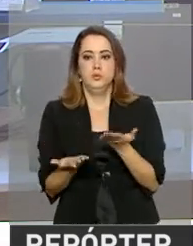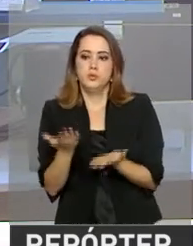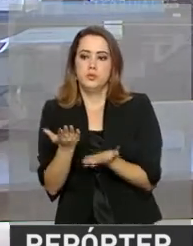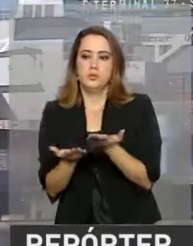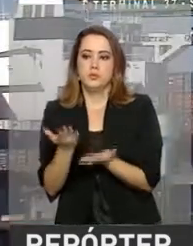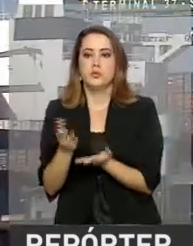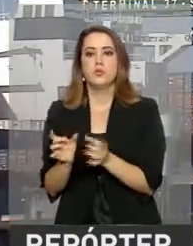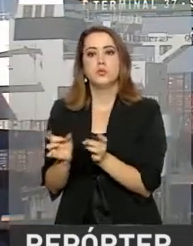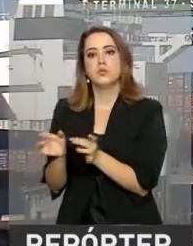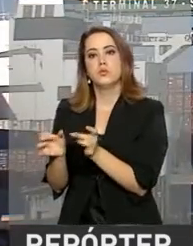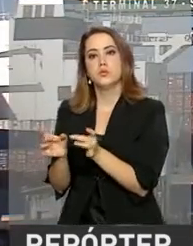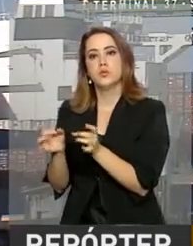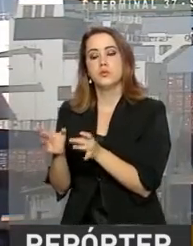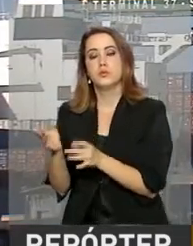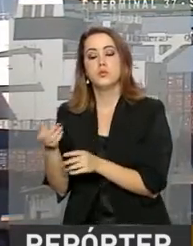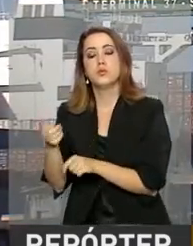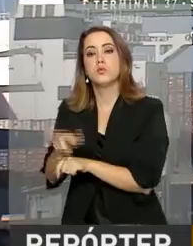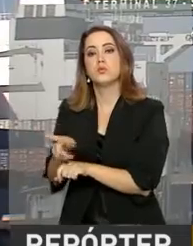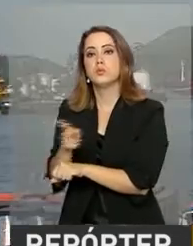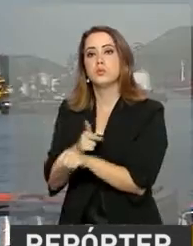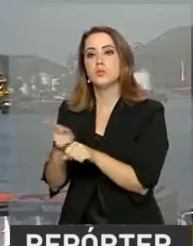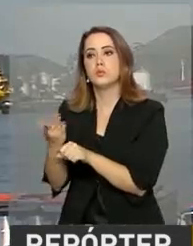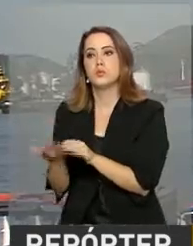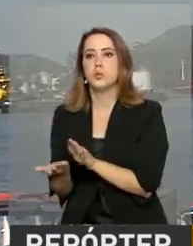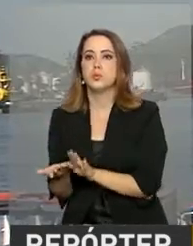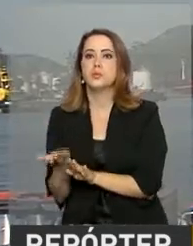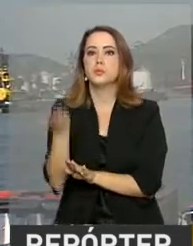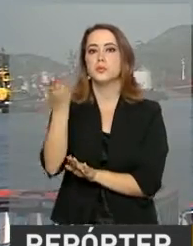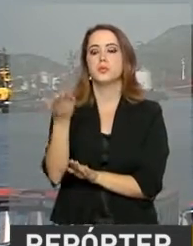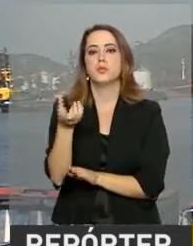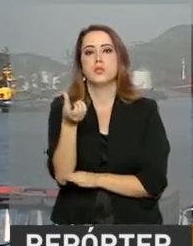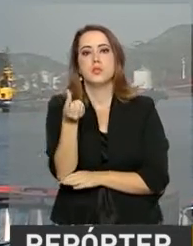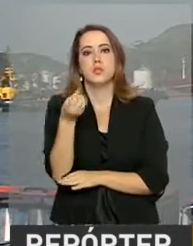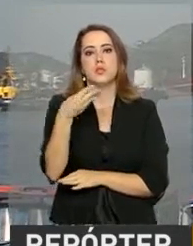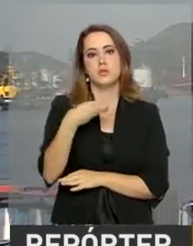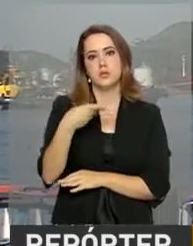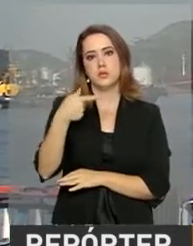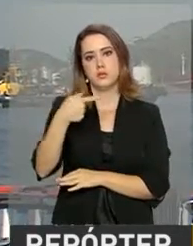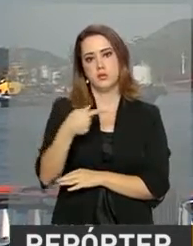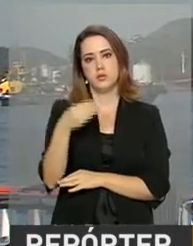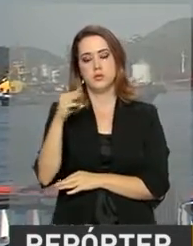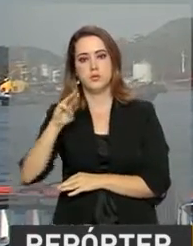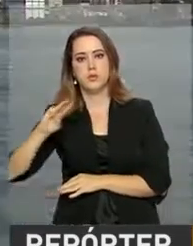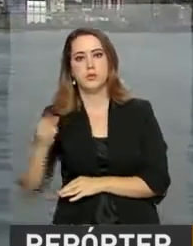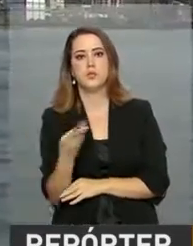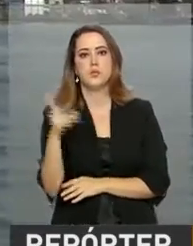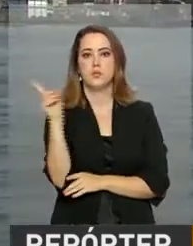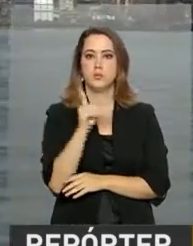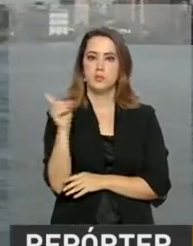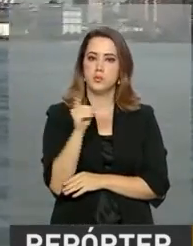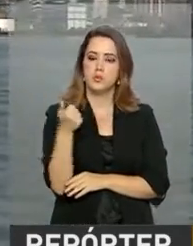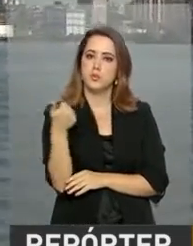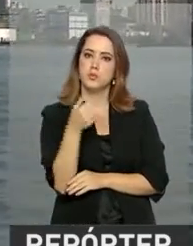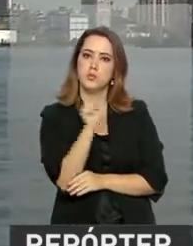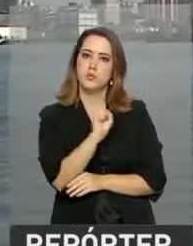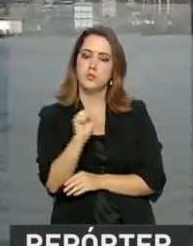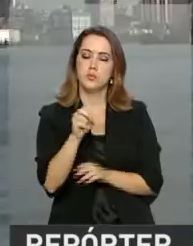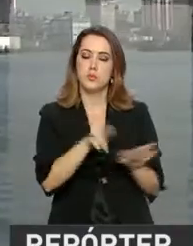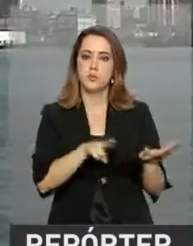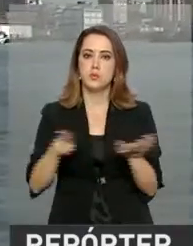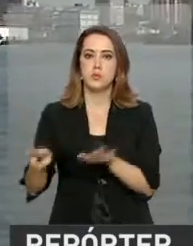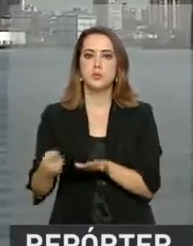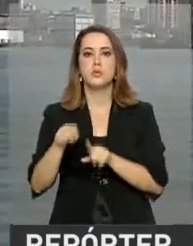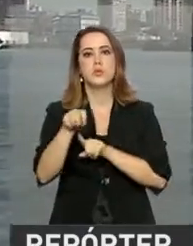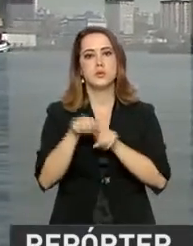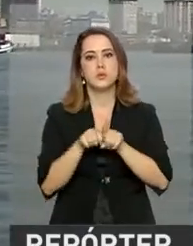as exportações superaram as importações em 637 milhões de dólares na primeira semana do mês destaque para as